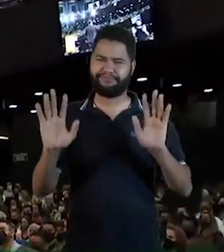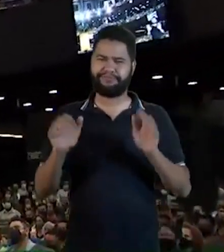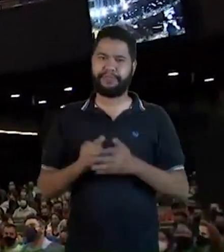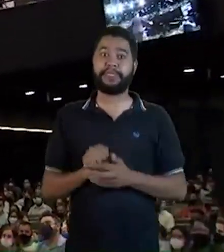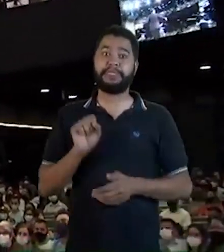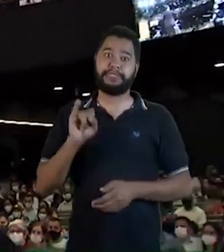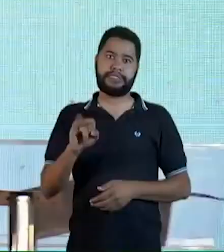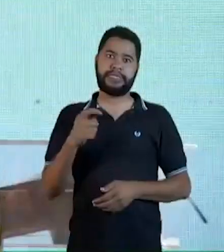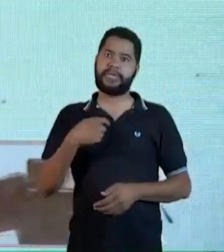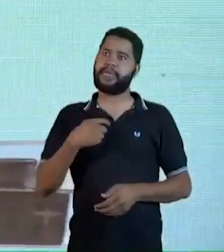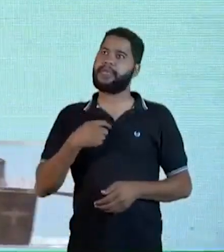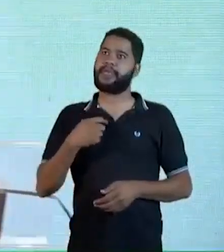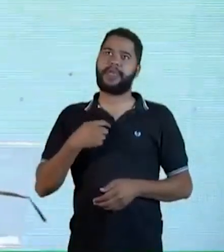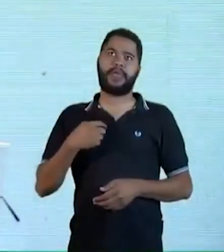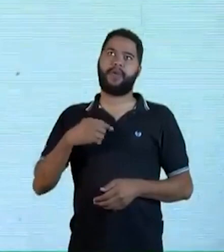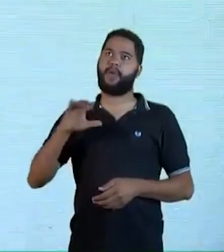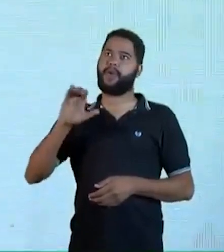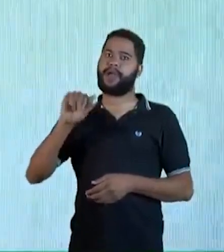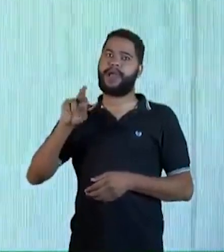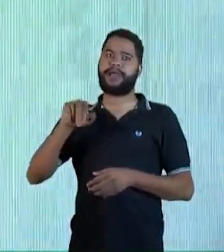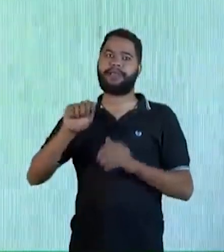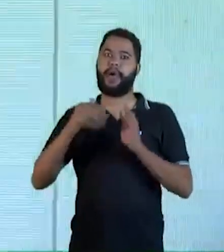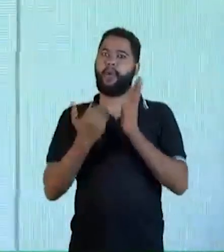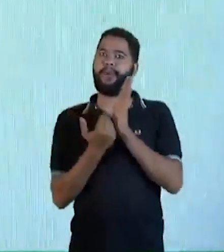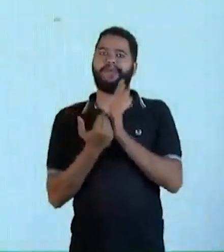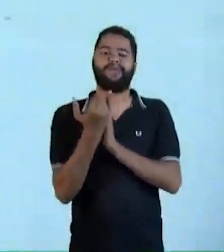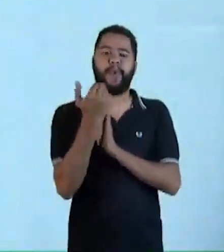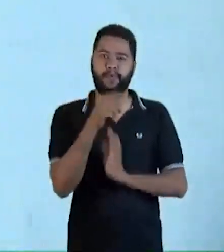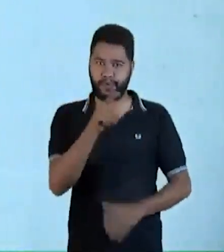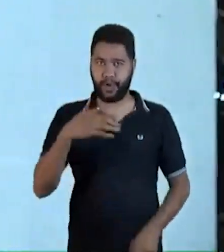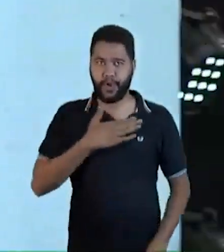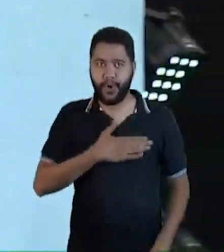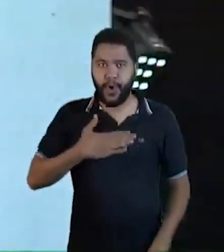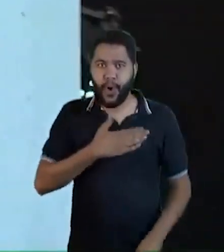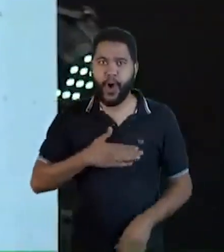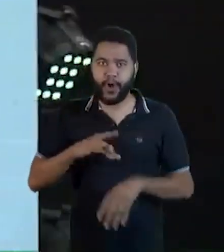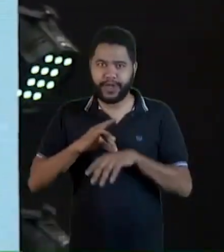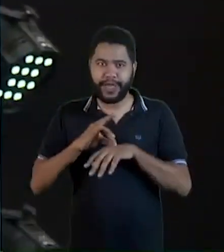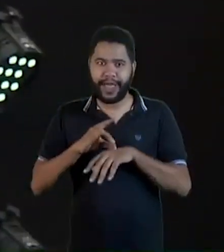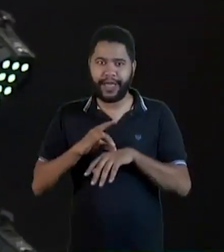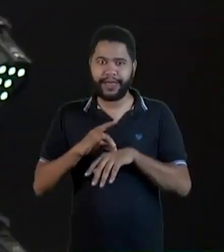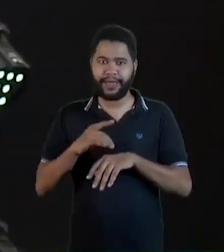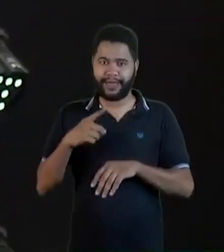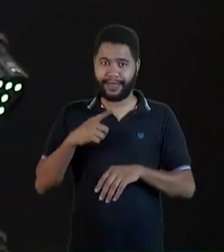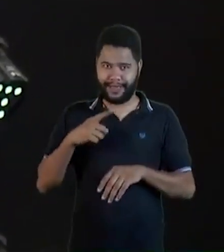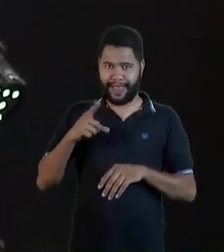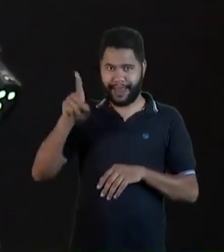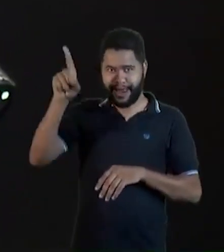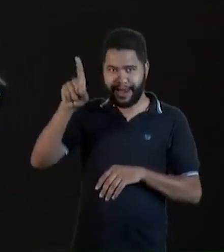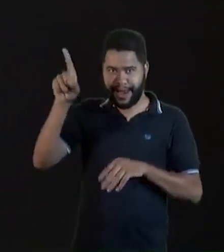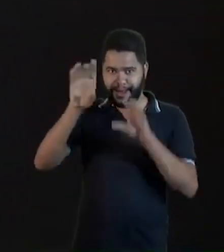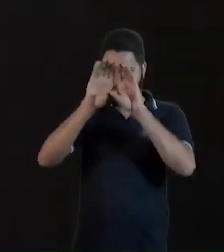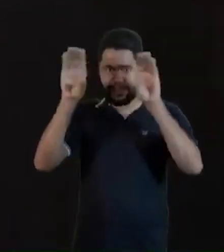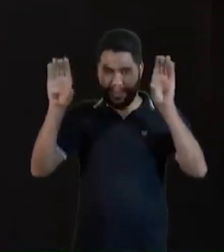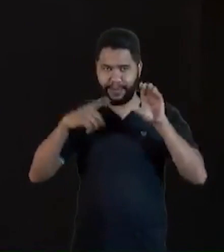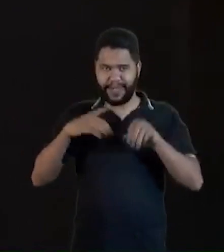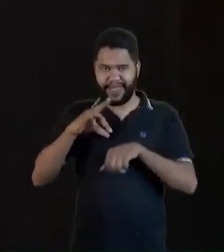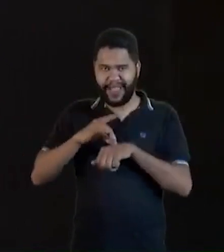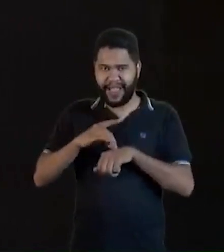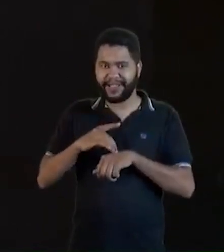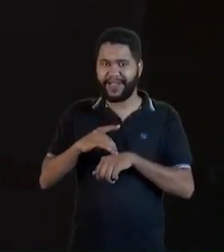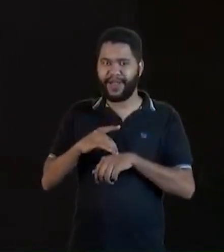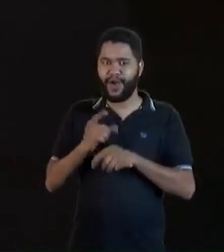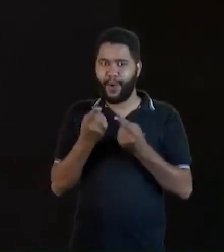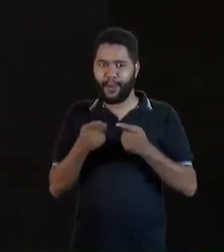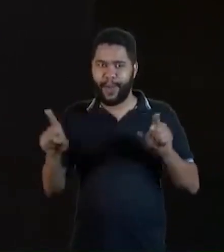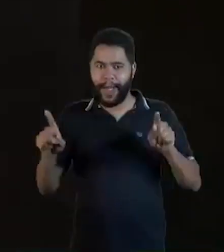o que se fosse eu era aí pescar não quem gosta de carro aqui quem tem certeza que tem carne no céu quem acha